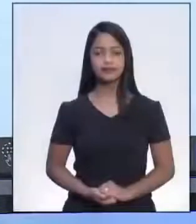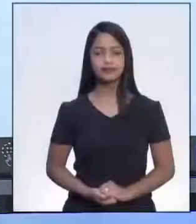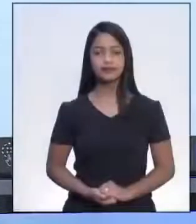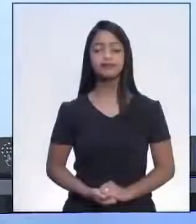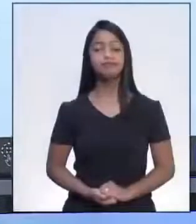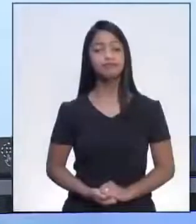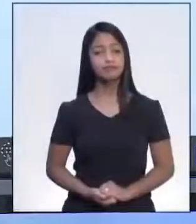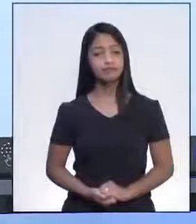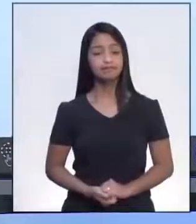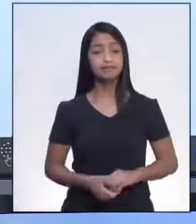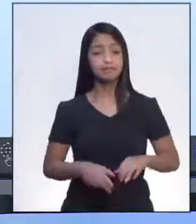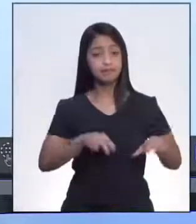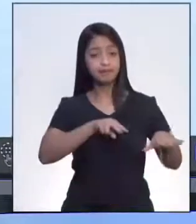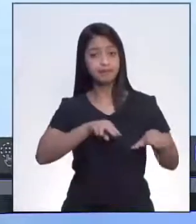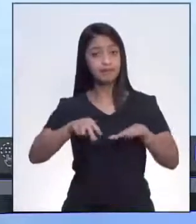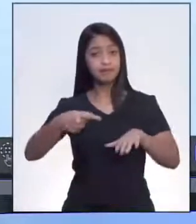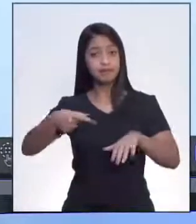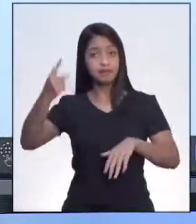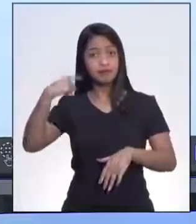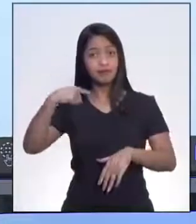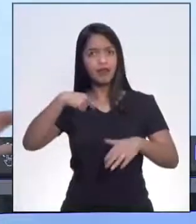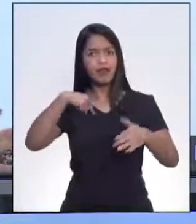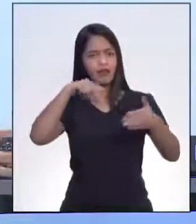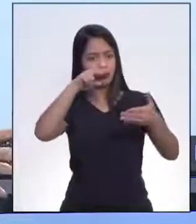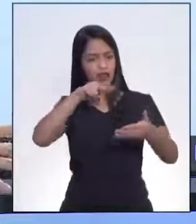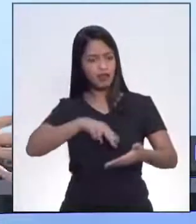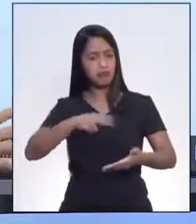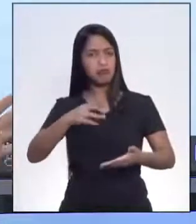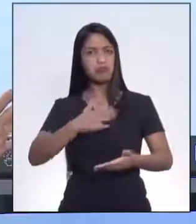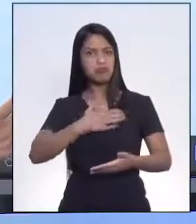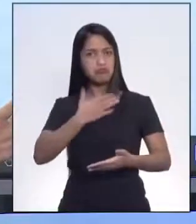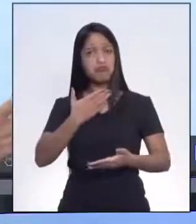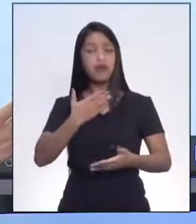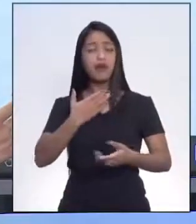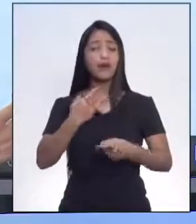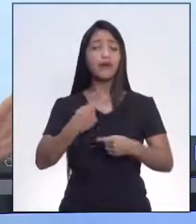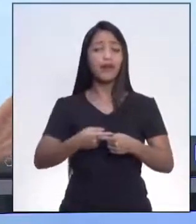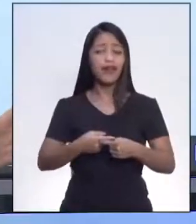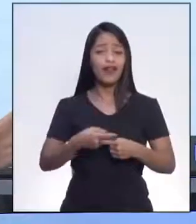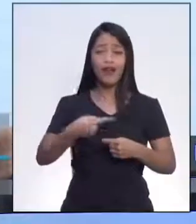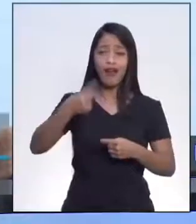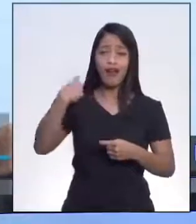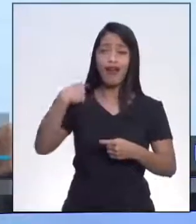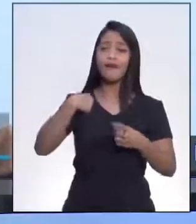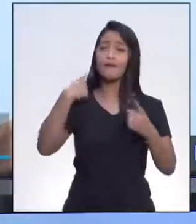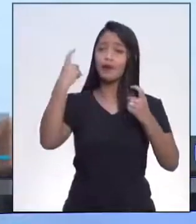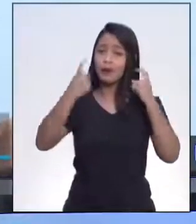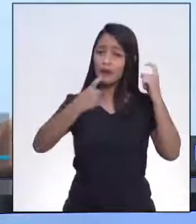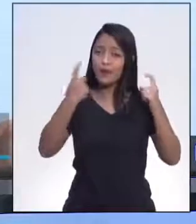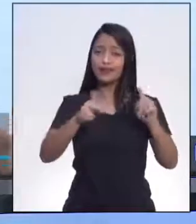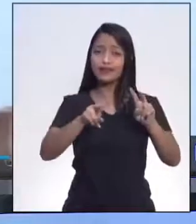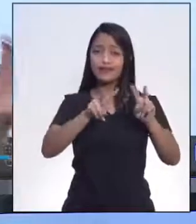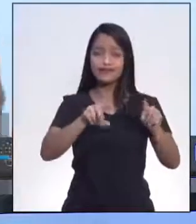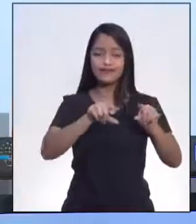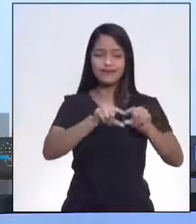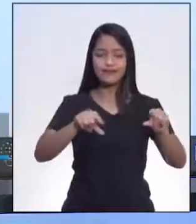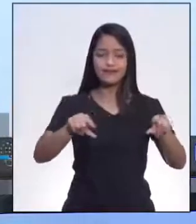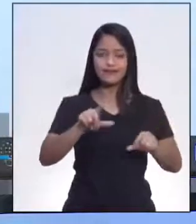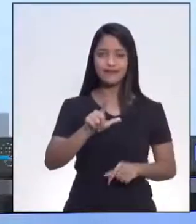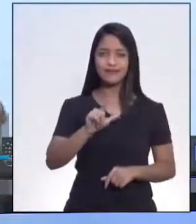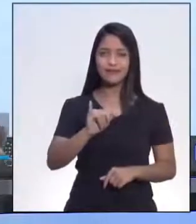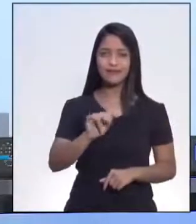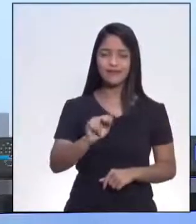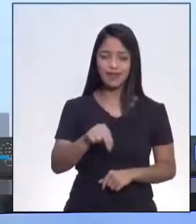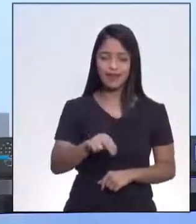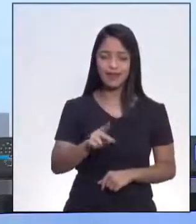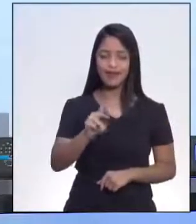Olha, semana passada vocês me surpreenderam, porque eu estava um pouquinho preocupada com essa matéria do Linking Words, né? Porque eu mesmo